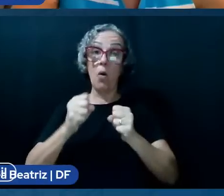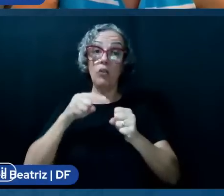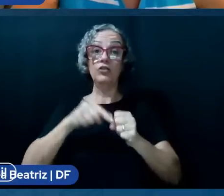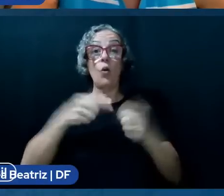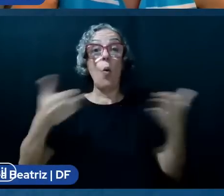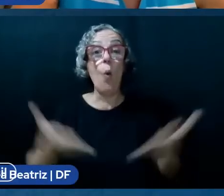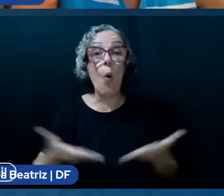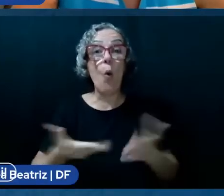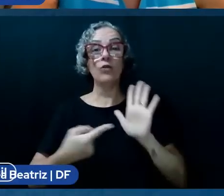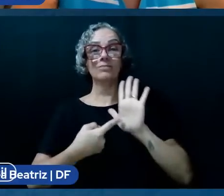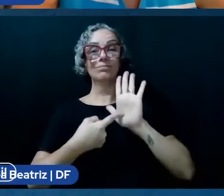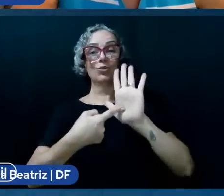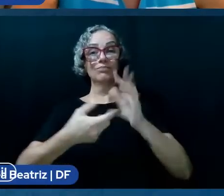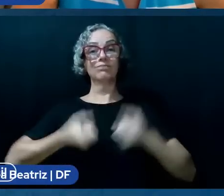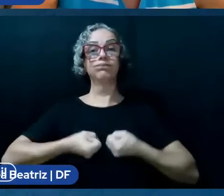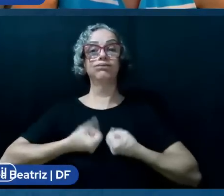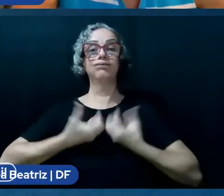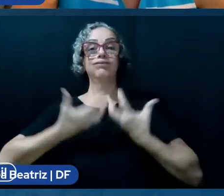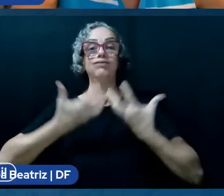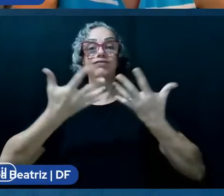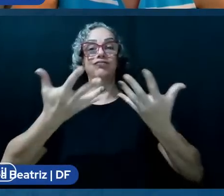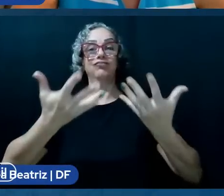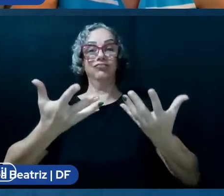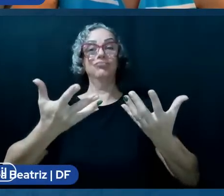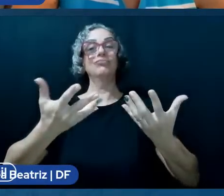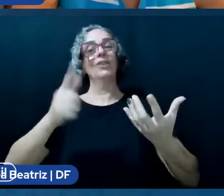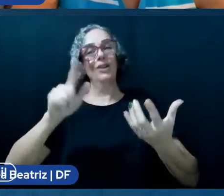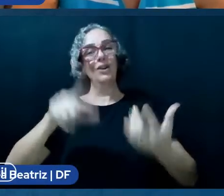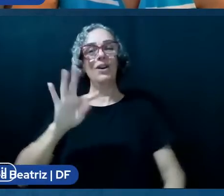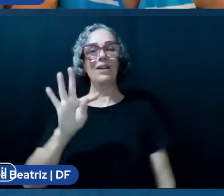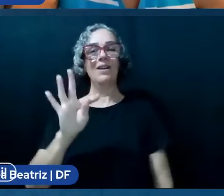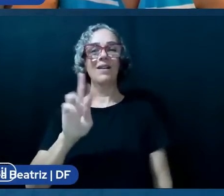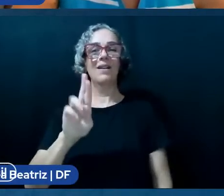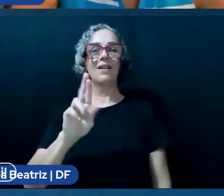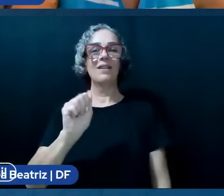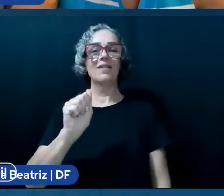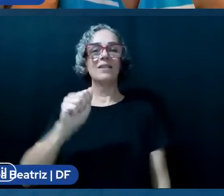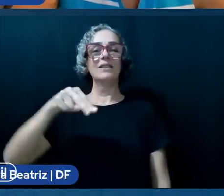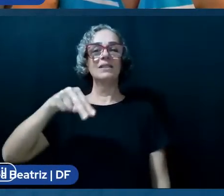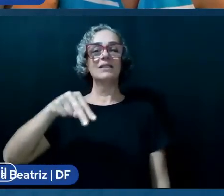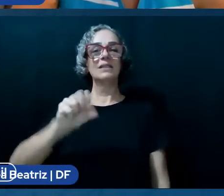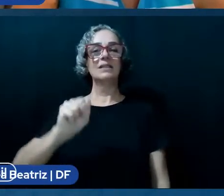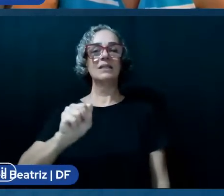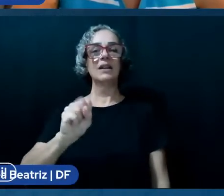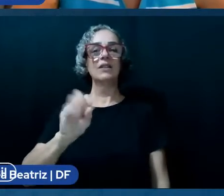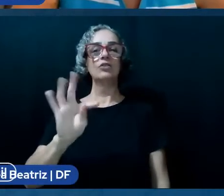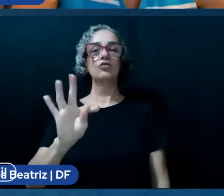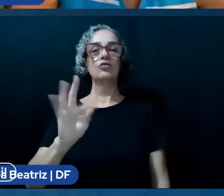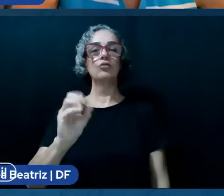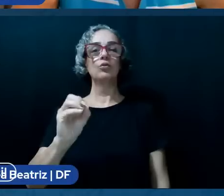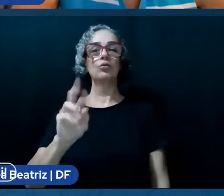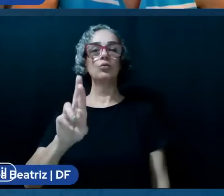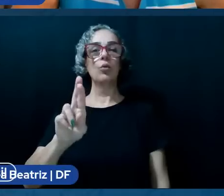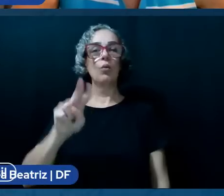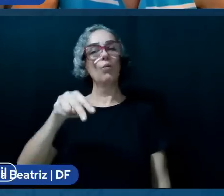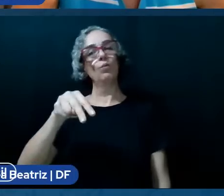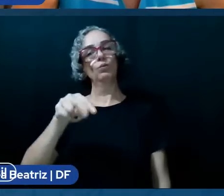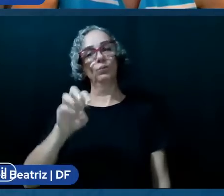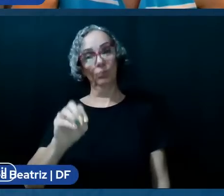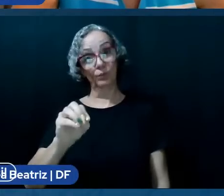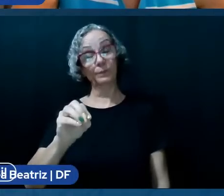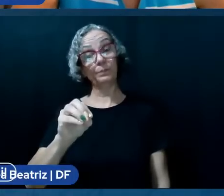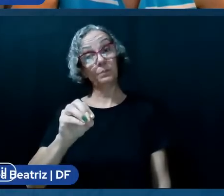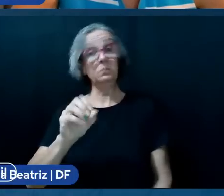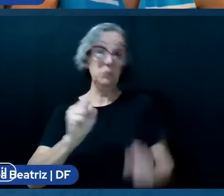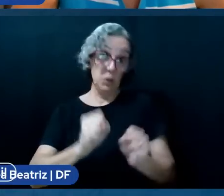Então, provavelmente, o que nós temos aí é isso. Uma problemática do passado se refletindo agora,